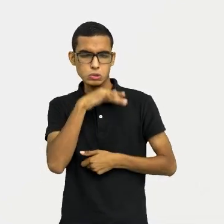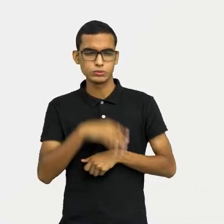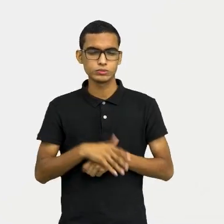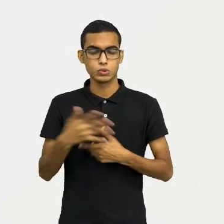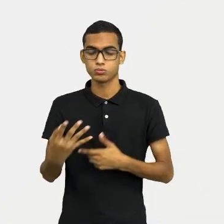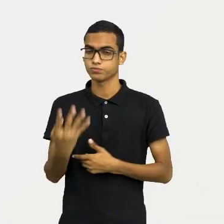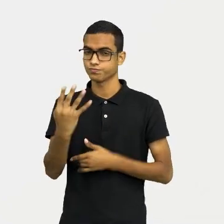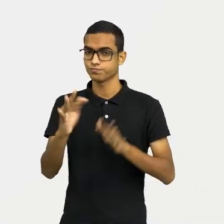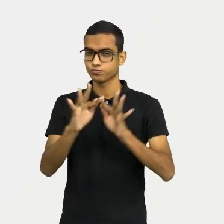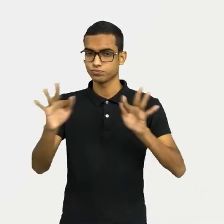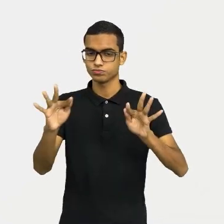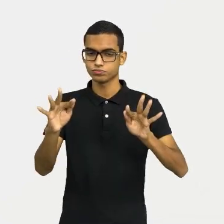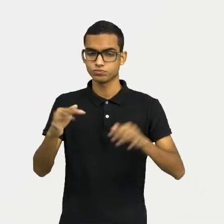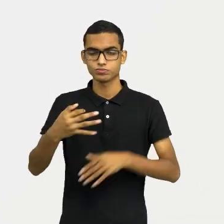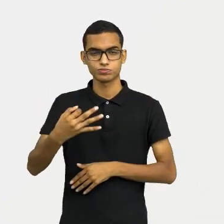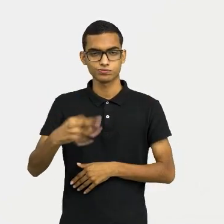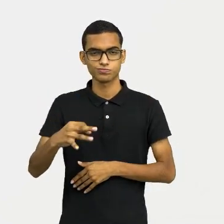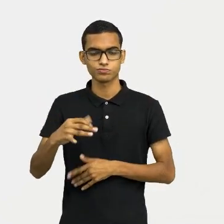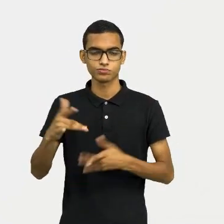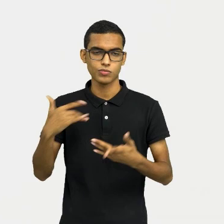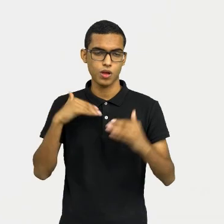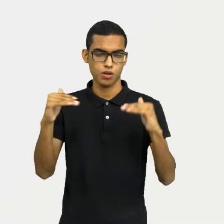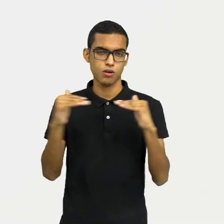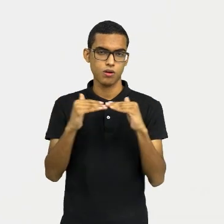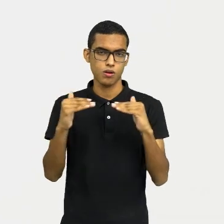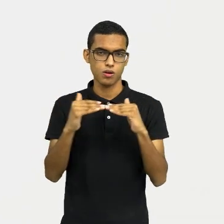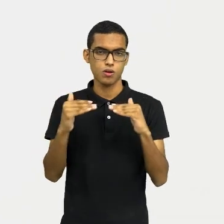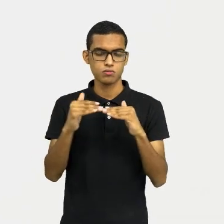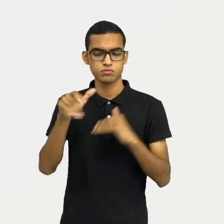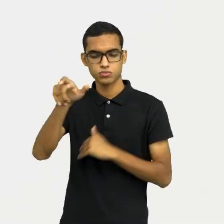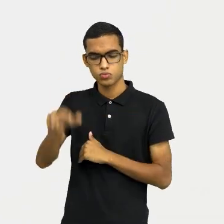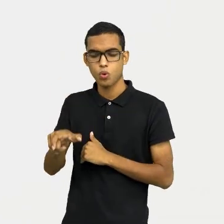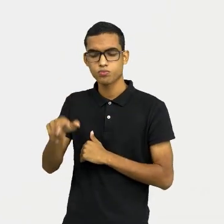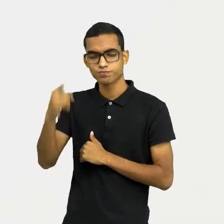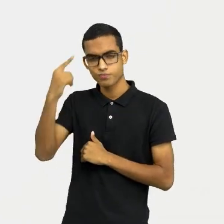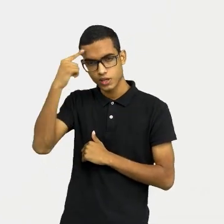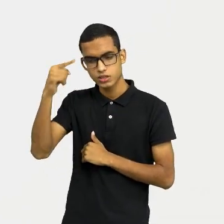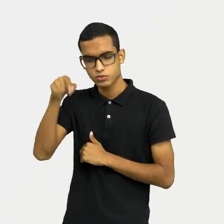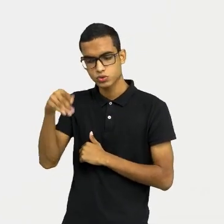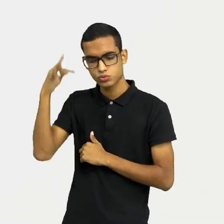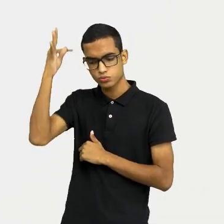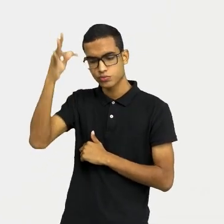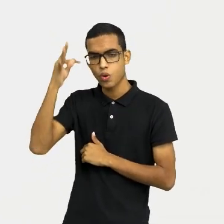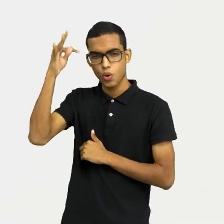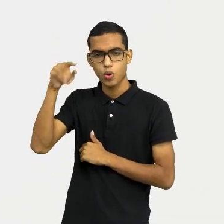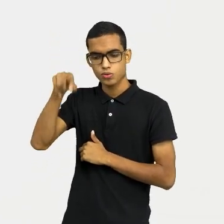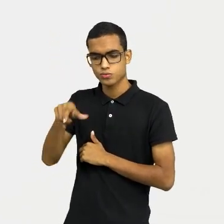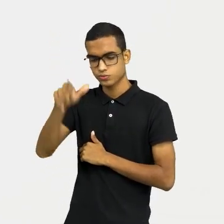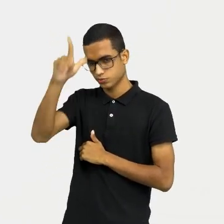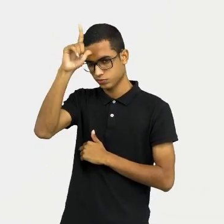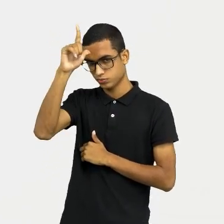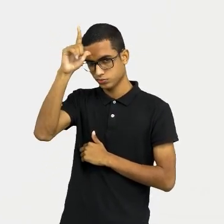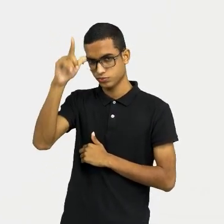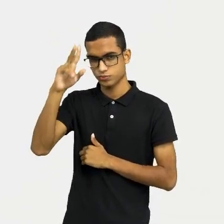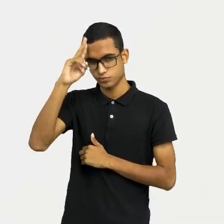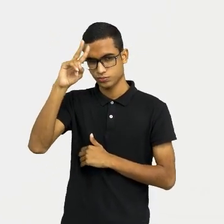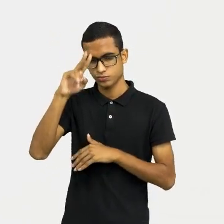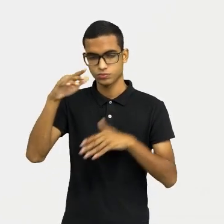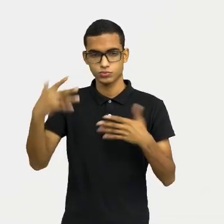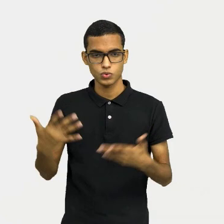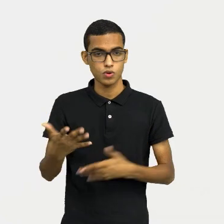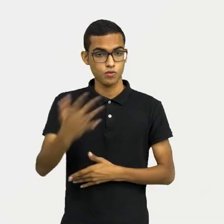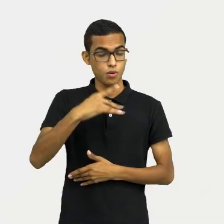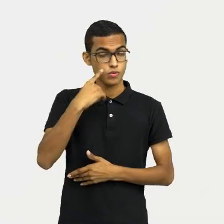podemos assinalar como dentro daquilo que pensa o Ulrich Beck, correto? Então vamos lá para a